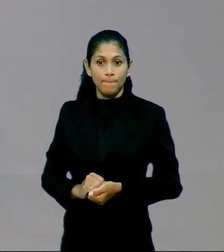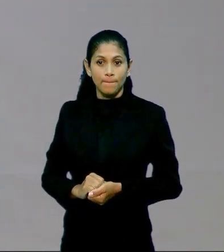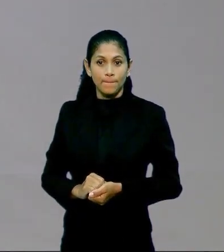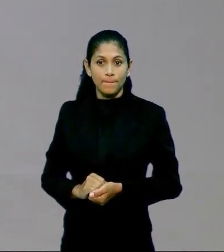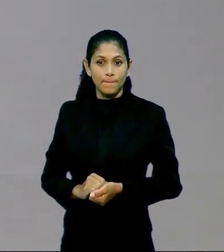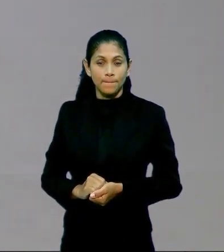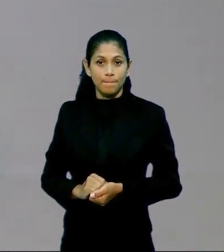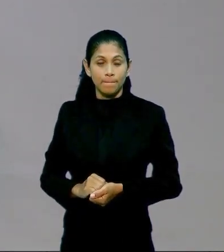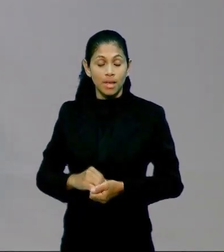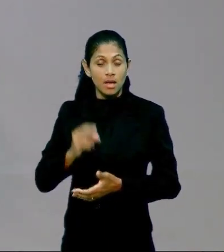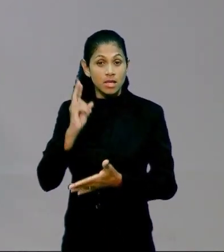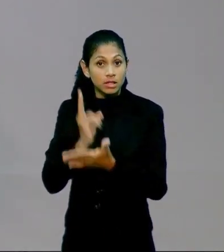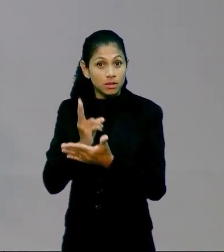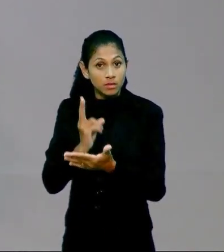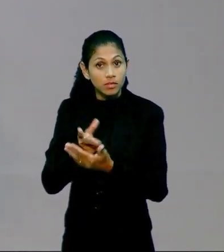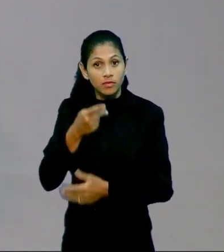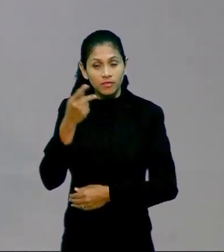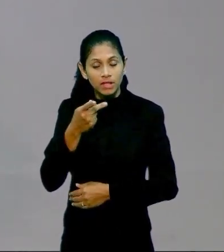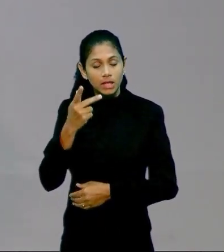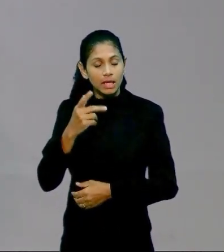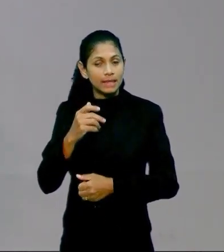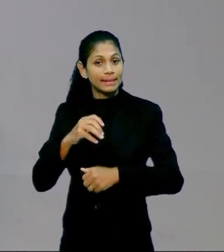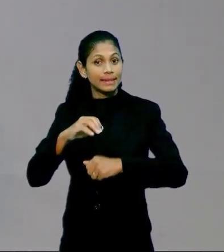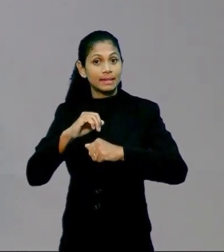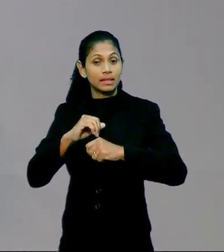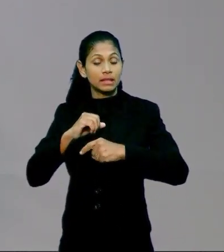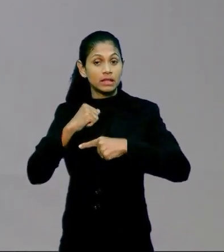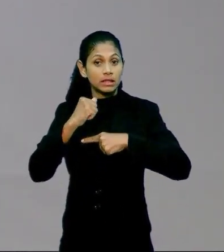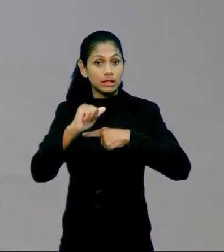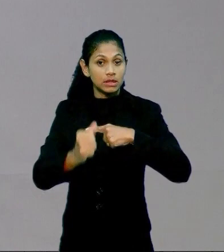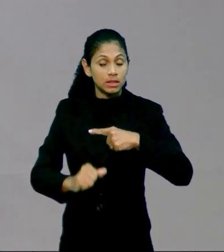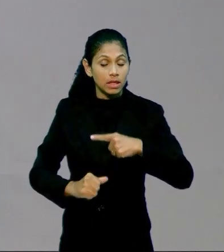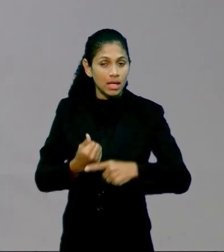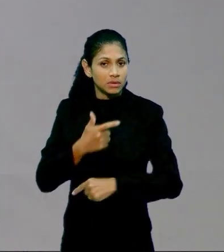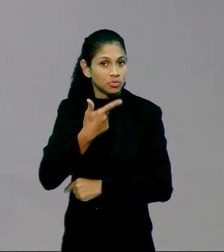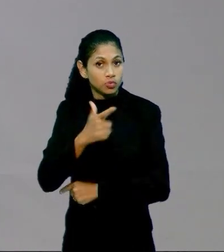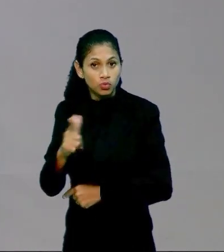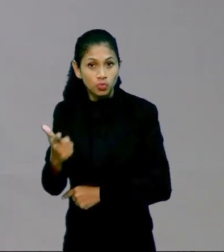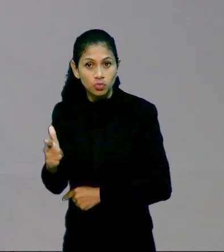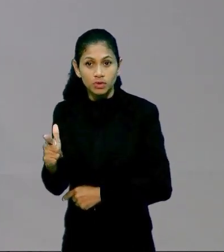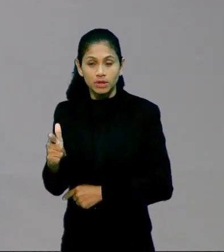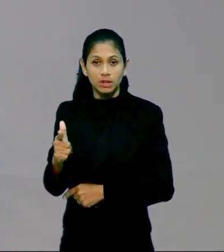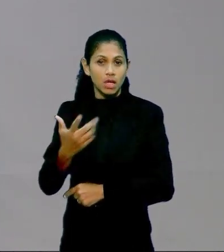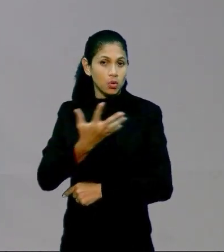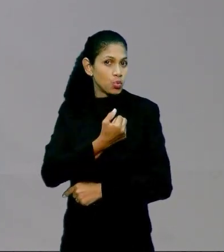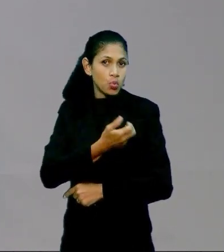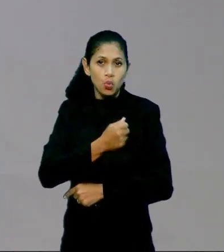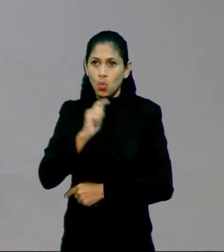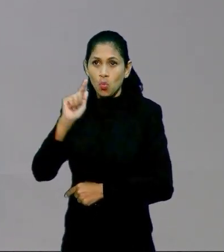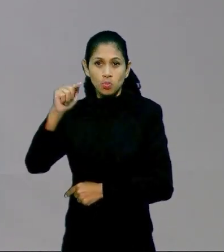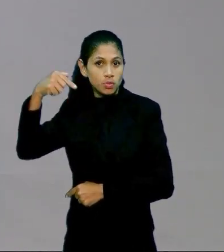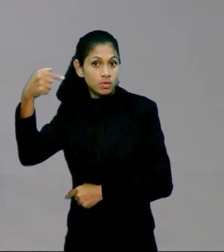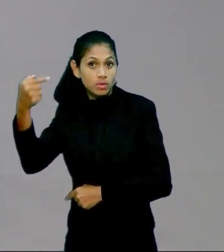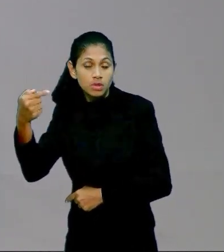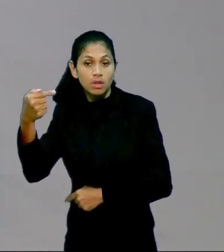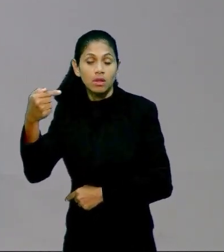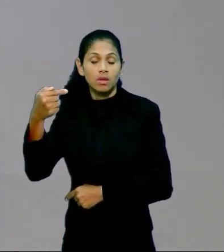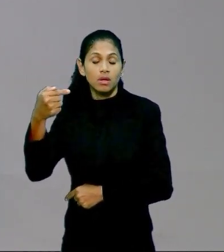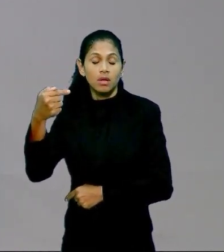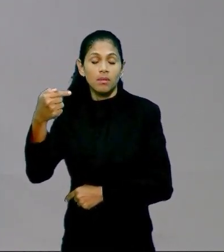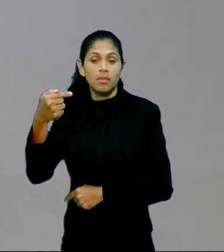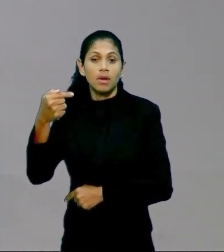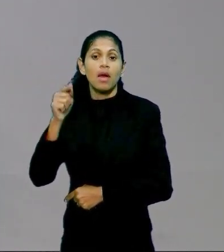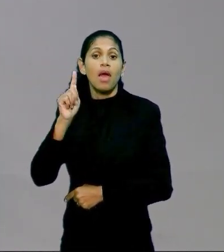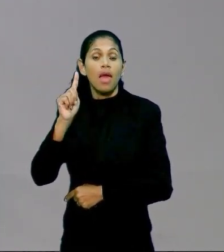estiver falando de átomo e ele não tiver com nenhuma carga em cima, significa que ele está neutro. Ou seja, quantidade de